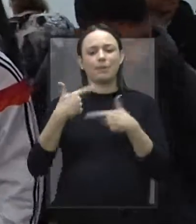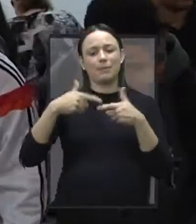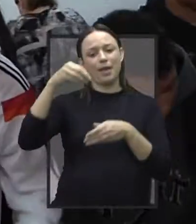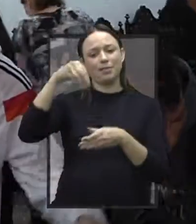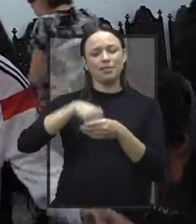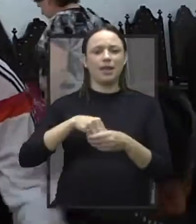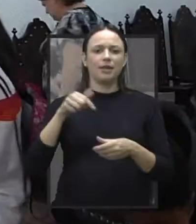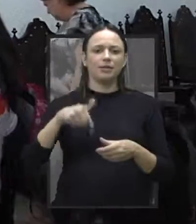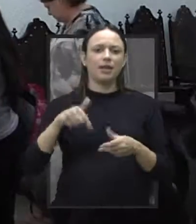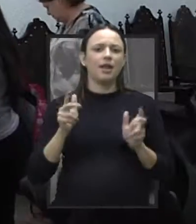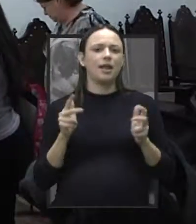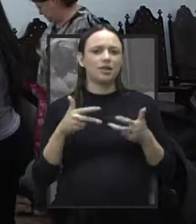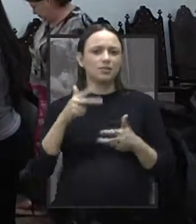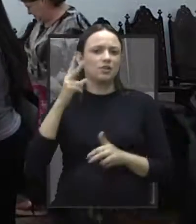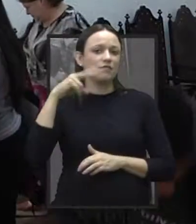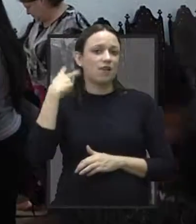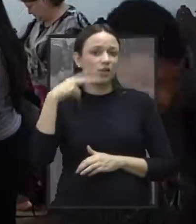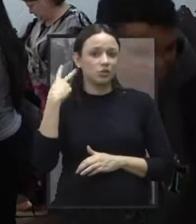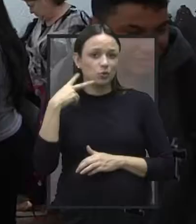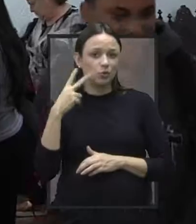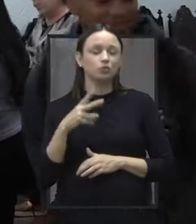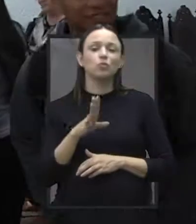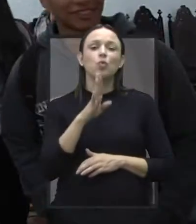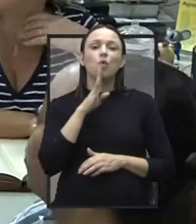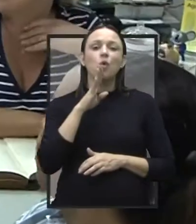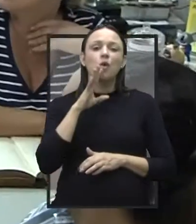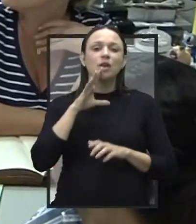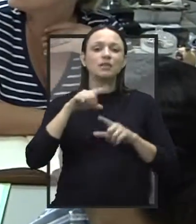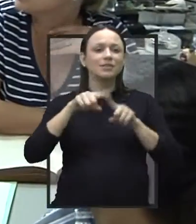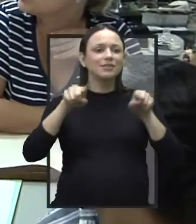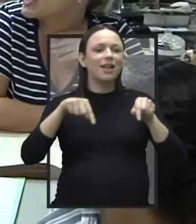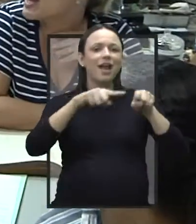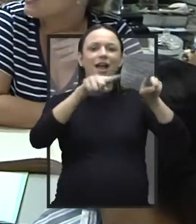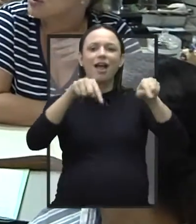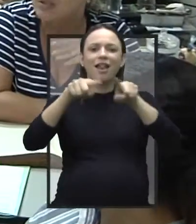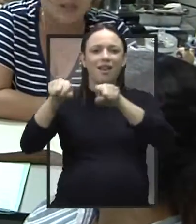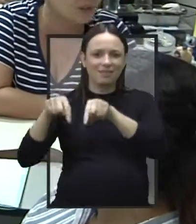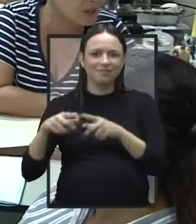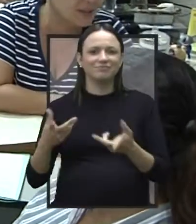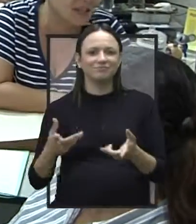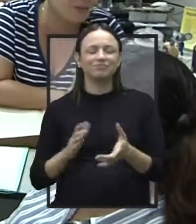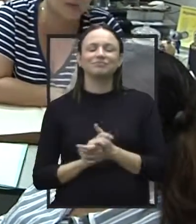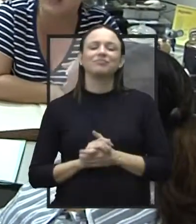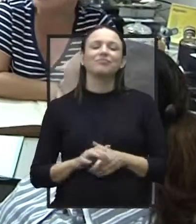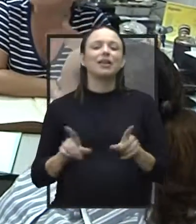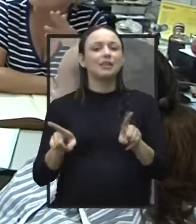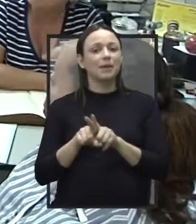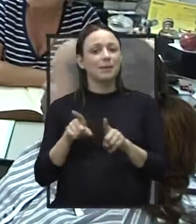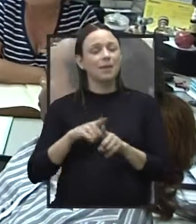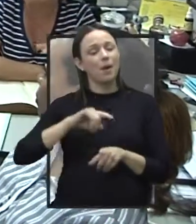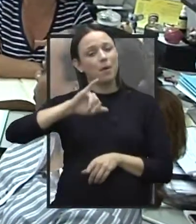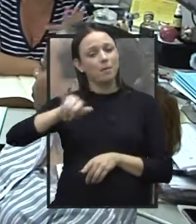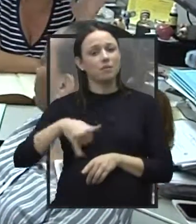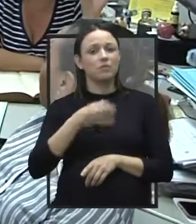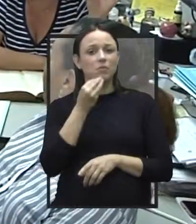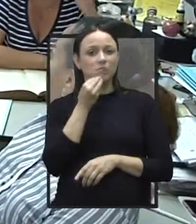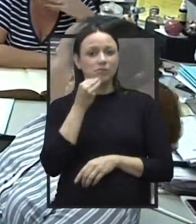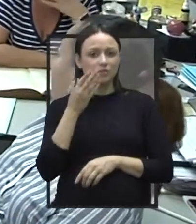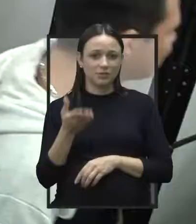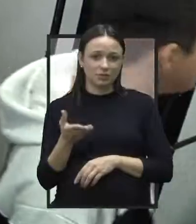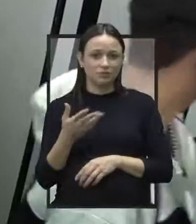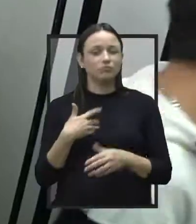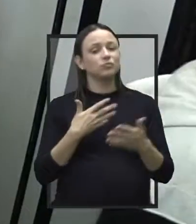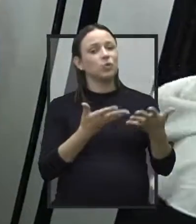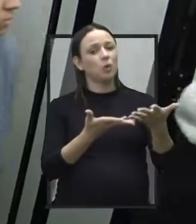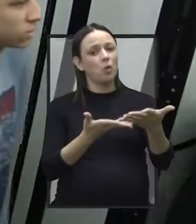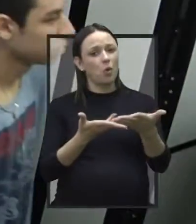da casa, os vereadores, conhecer as instalações, e nós aproveitamos também essa oportunidade para convidar todas